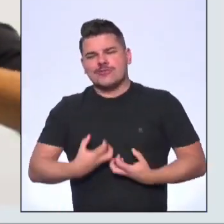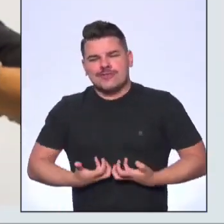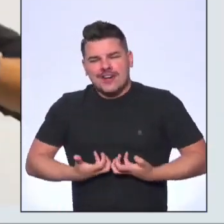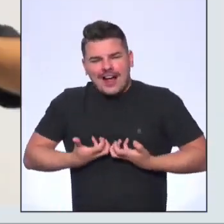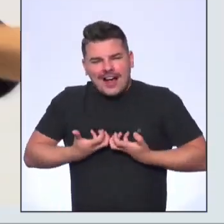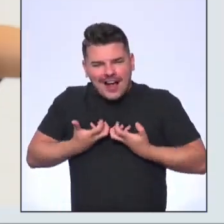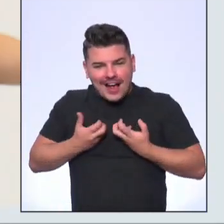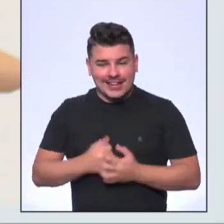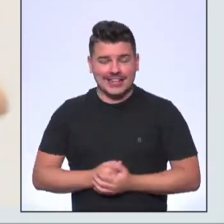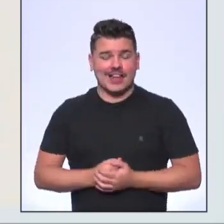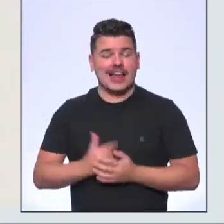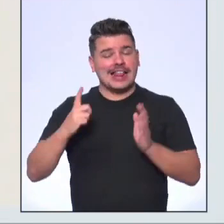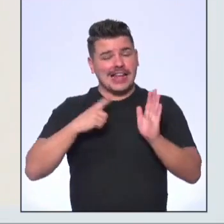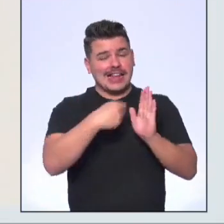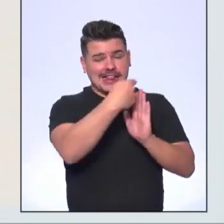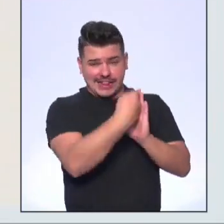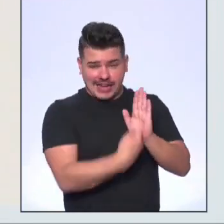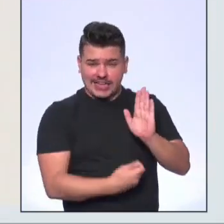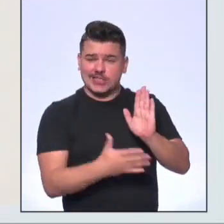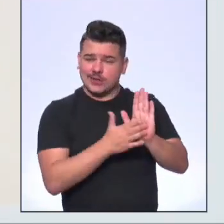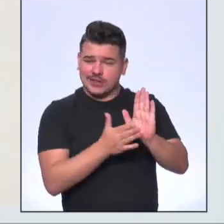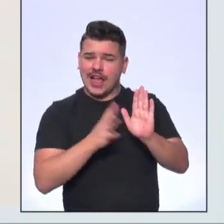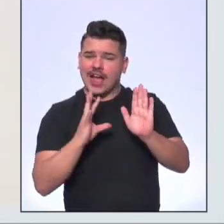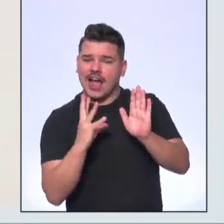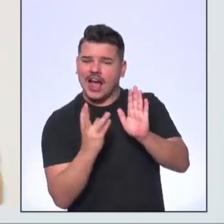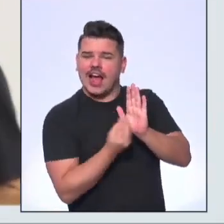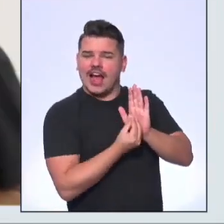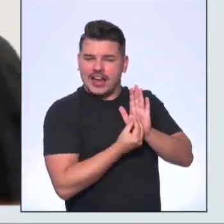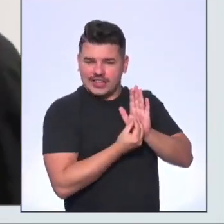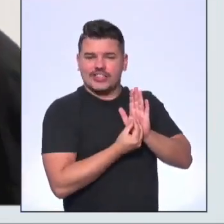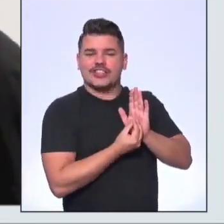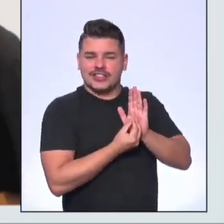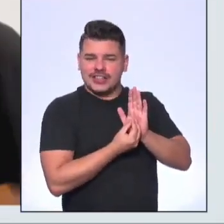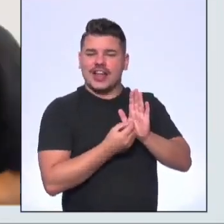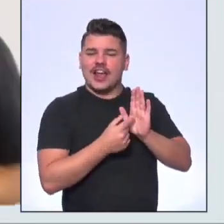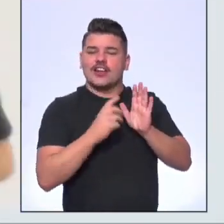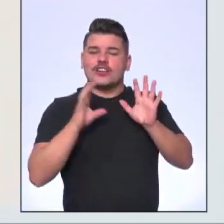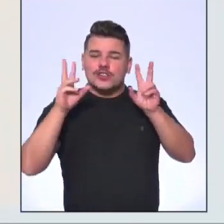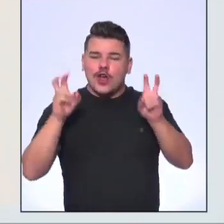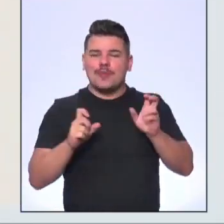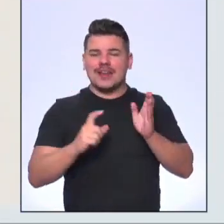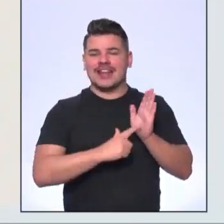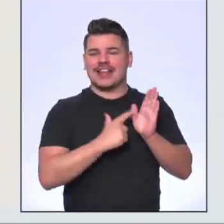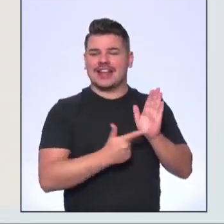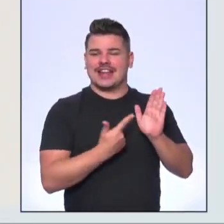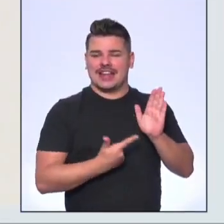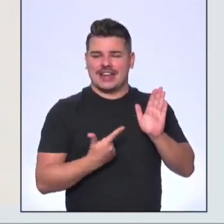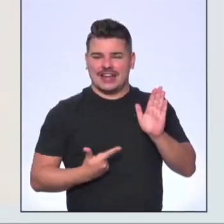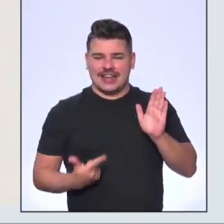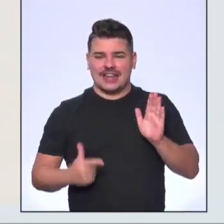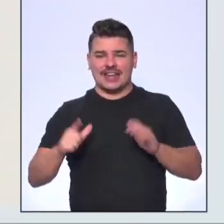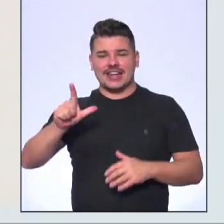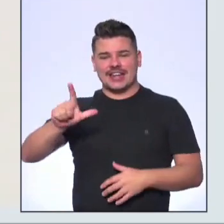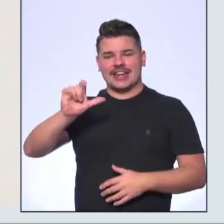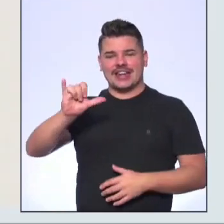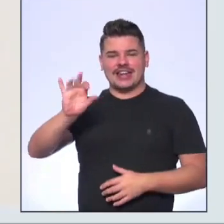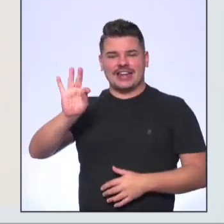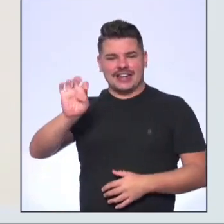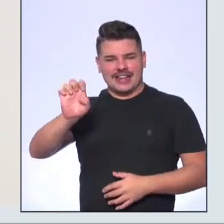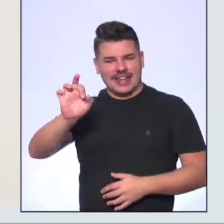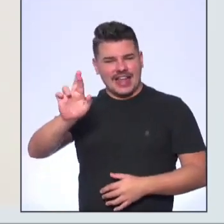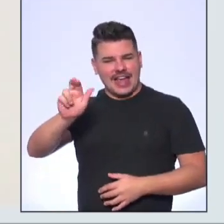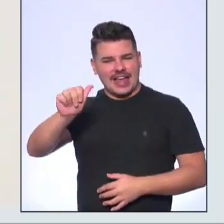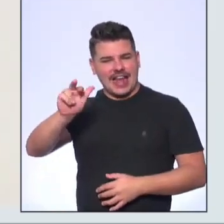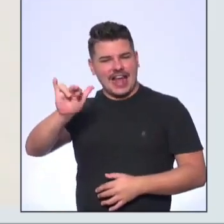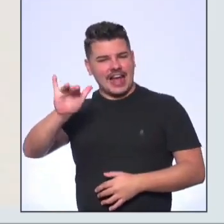de textos artísticos nós chamamos de texto literário, tá? Existem os textos